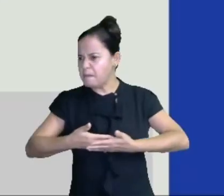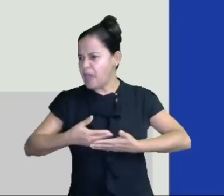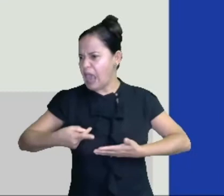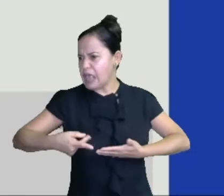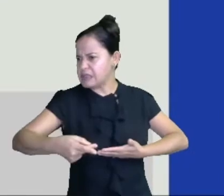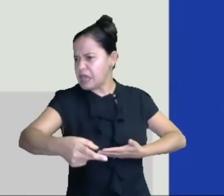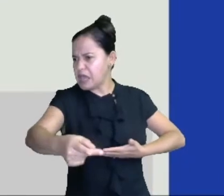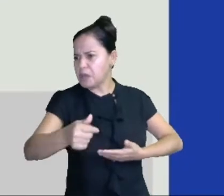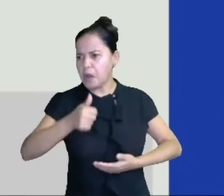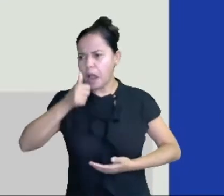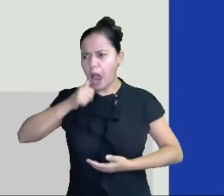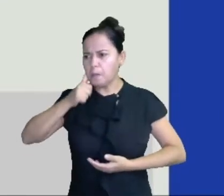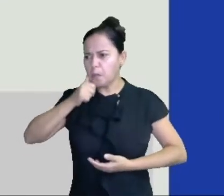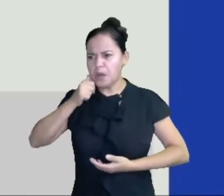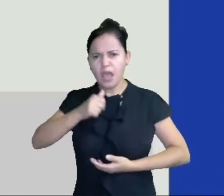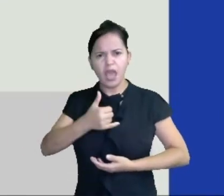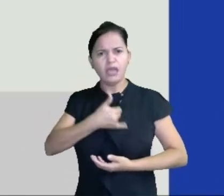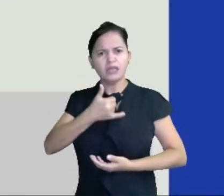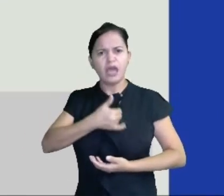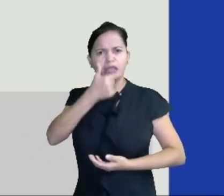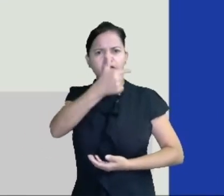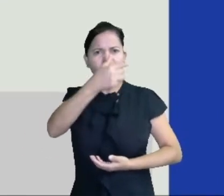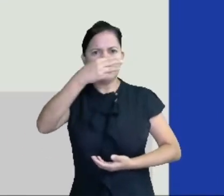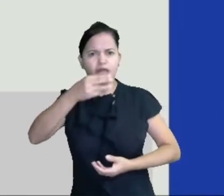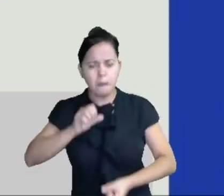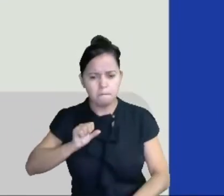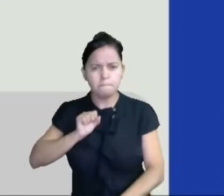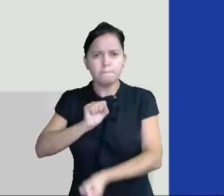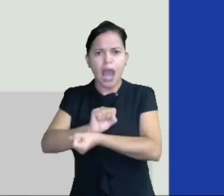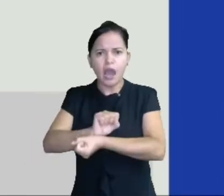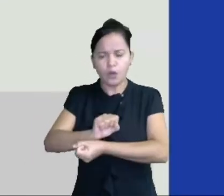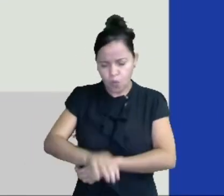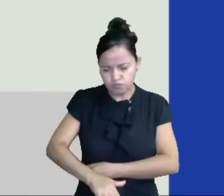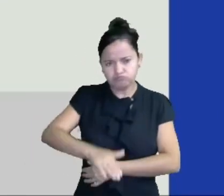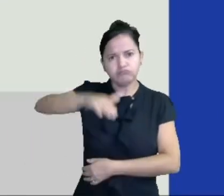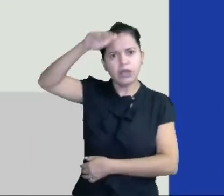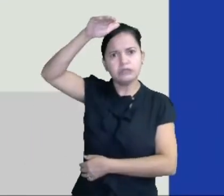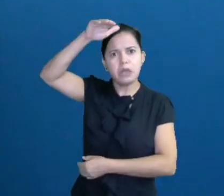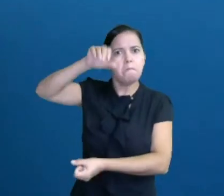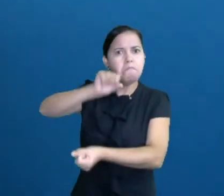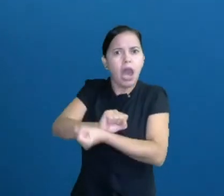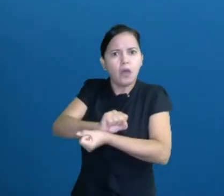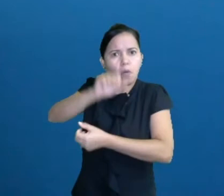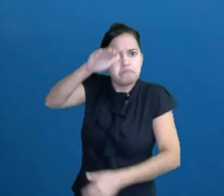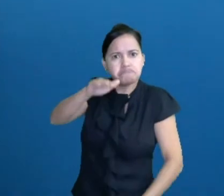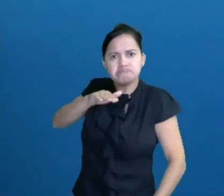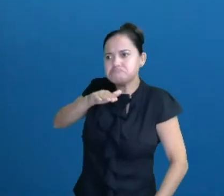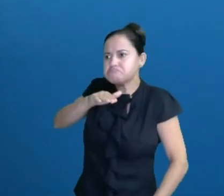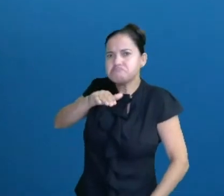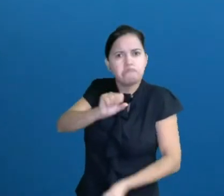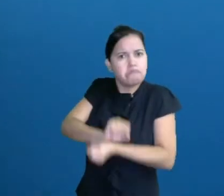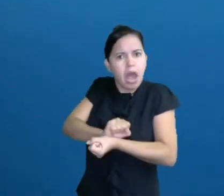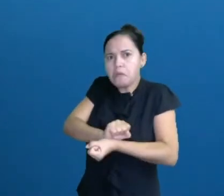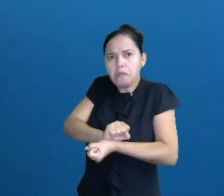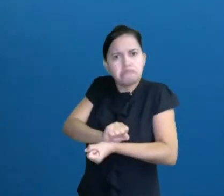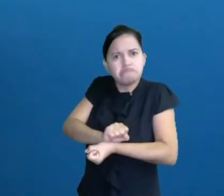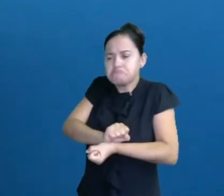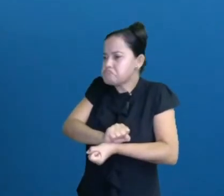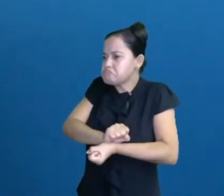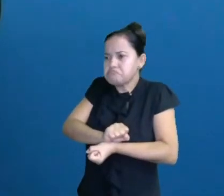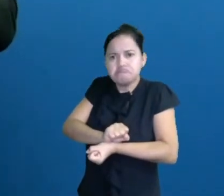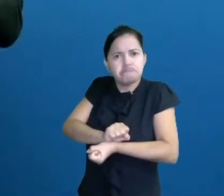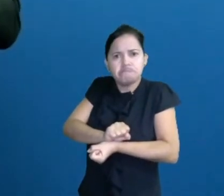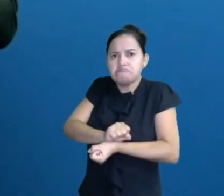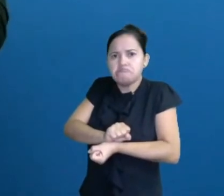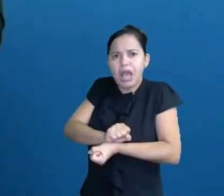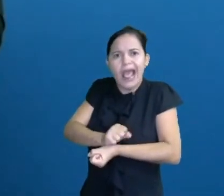parou de crescer na infância e se mantém com o mesmo aspecto. Exatamente essa criancinha aqui, ou essa mulher que vocês estão vendo aqui, ela tem